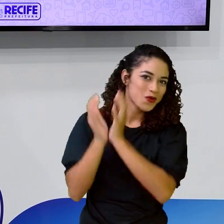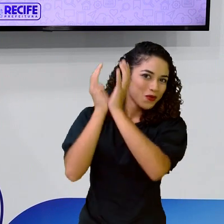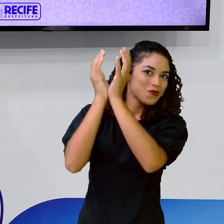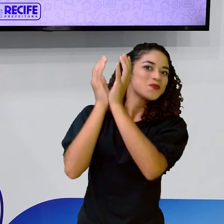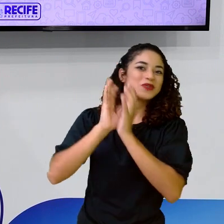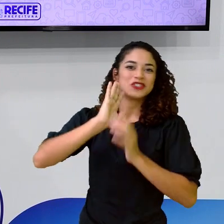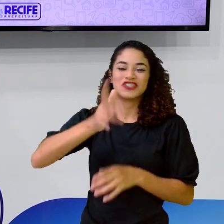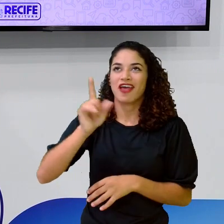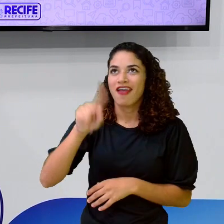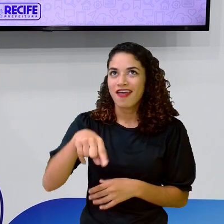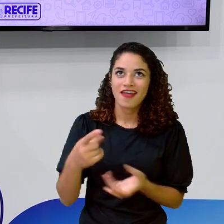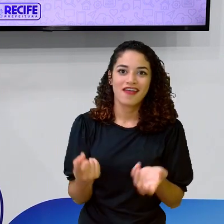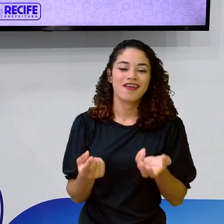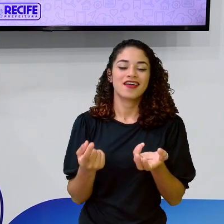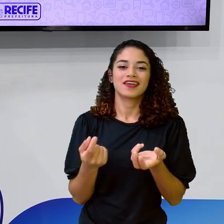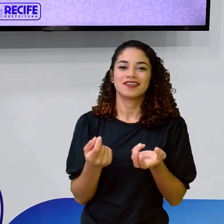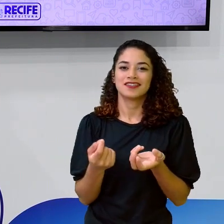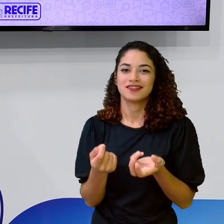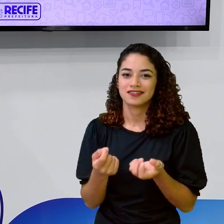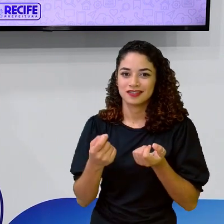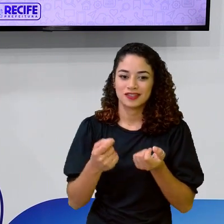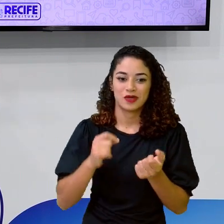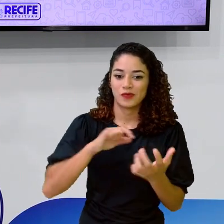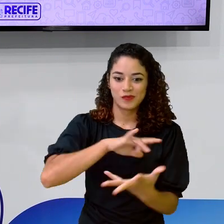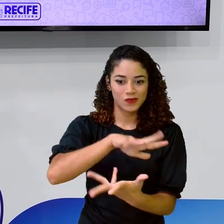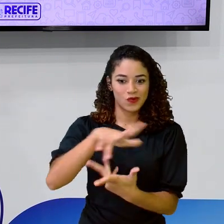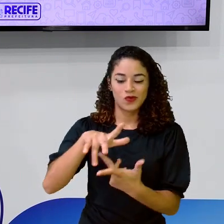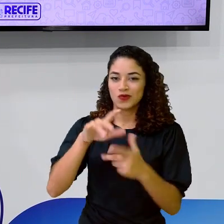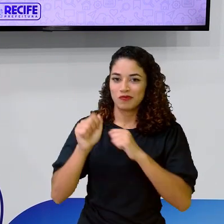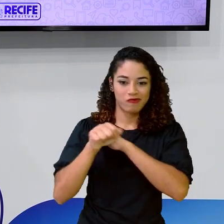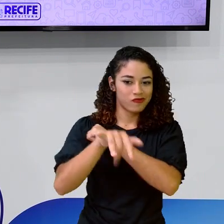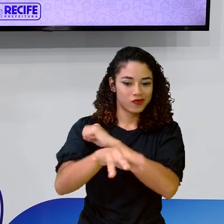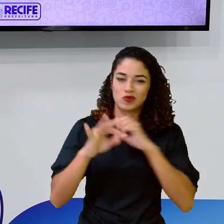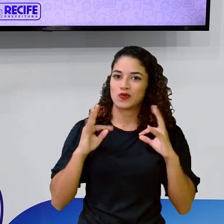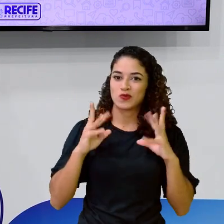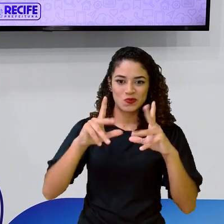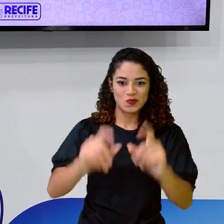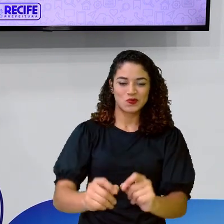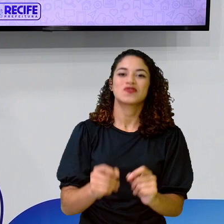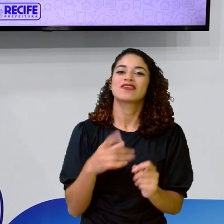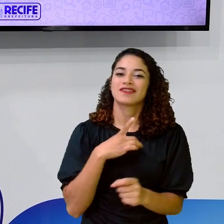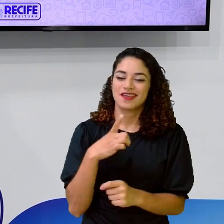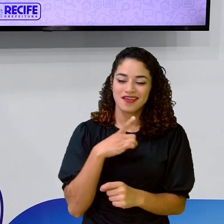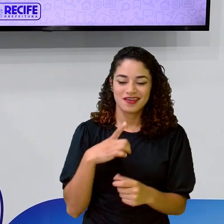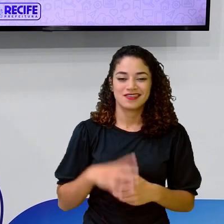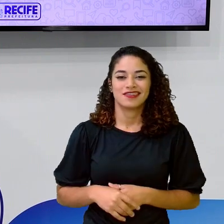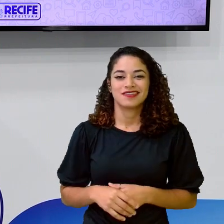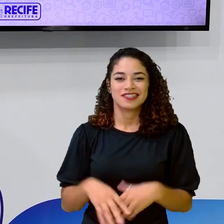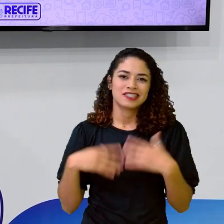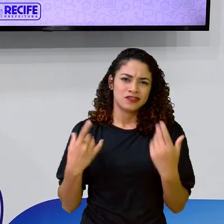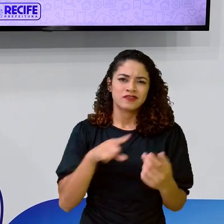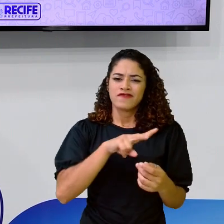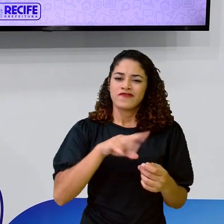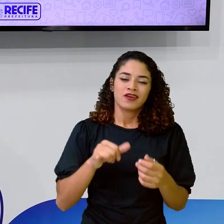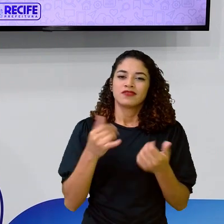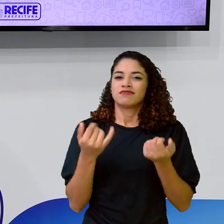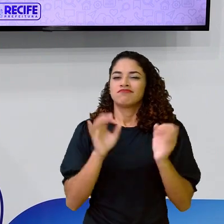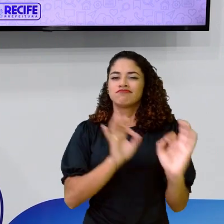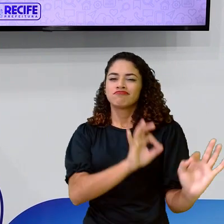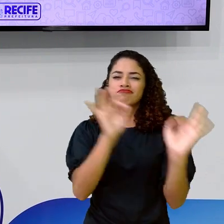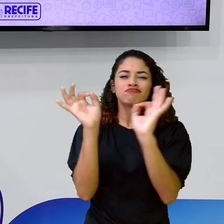algo que está, assim, em ascensão, está na mídia, está no momento. Então, você vai acompanhando os